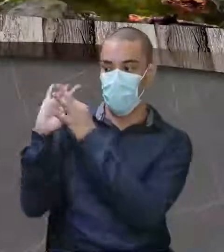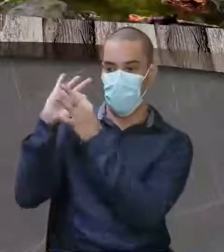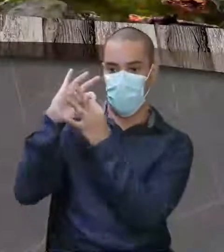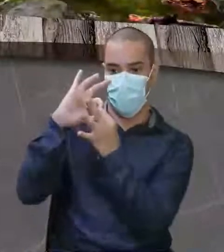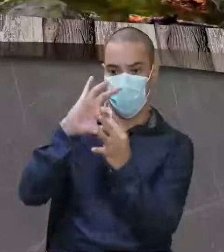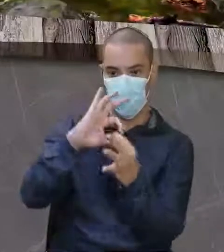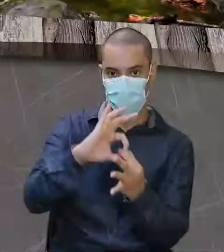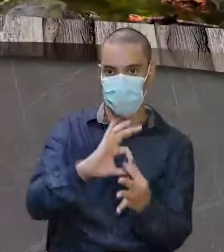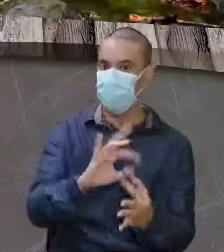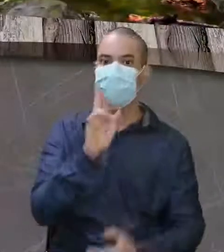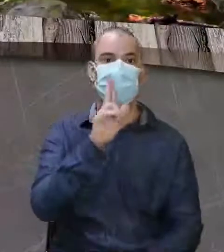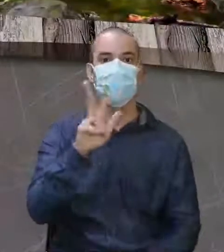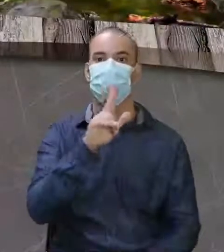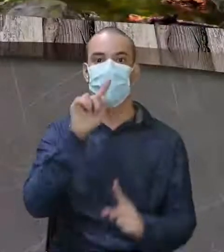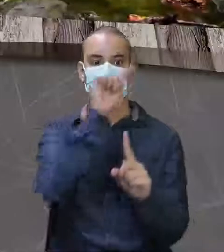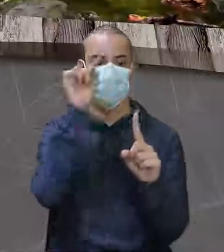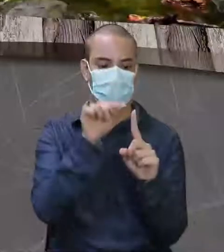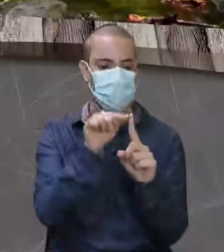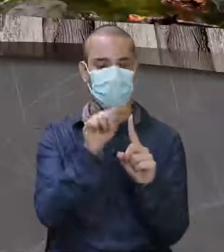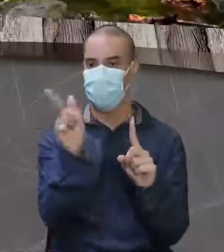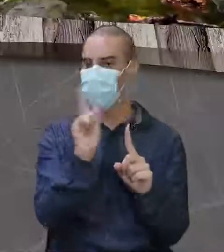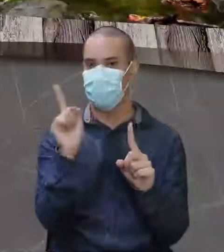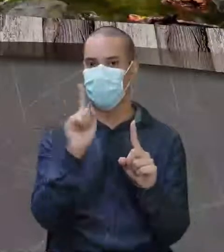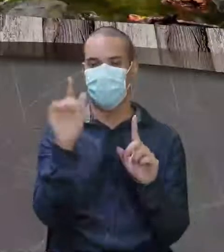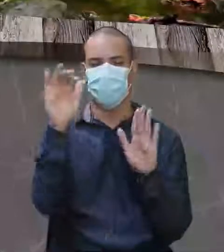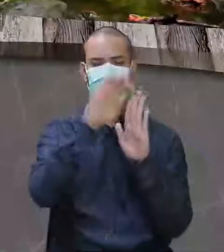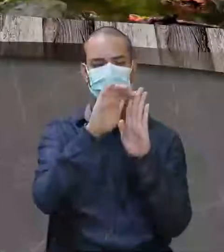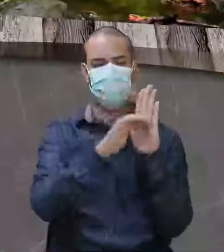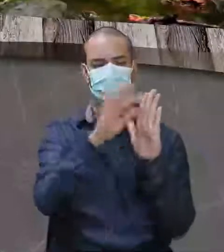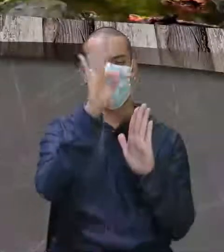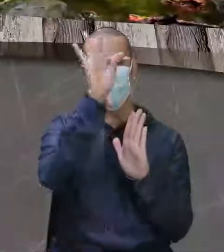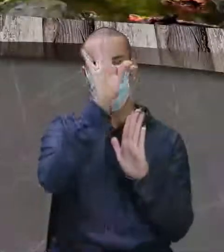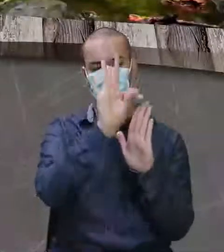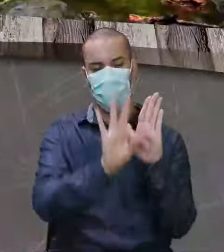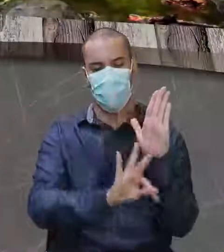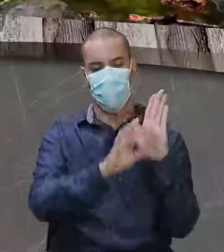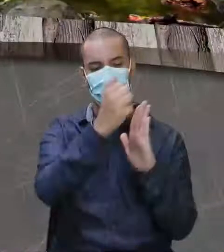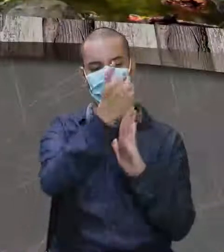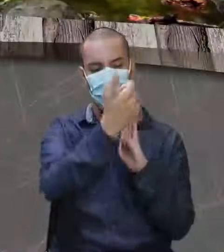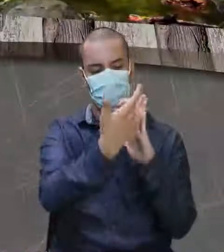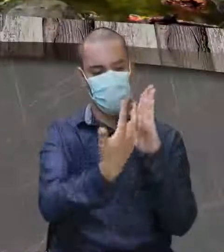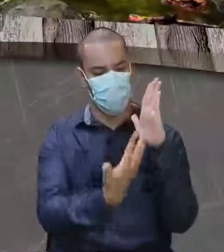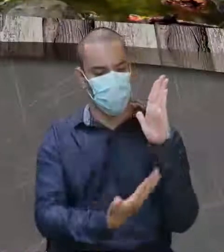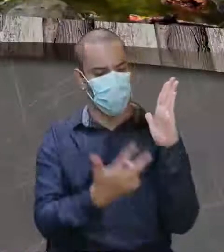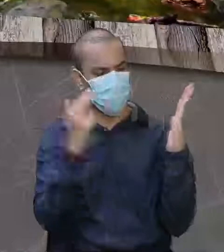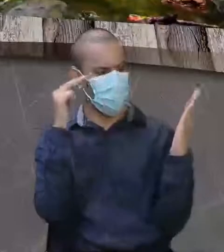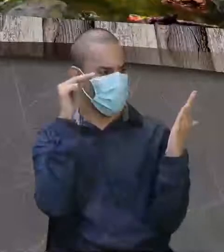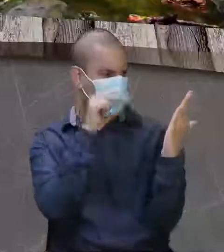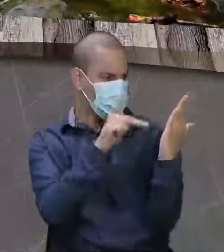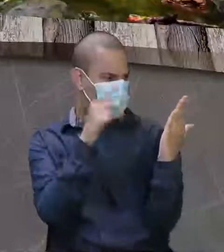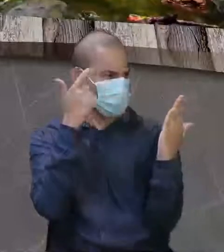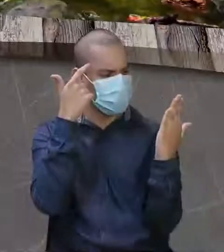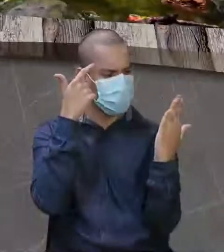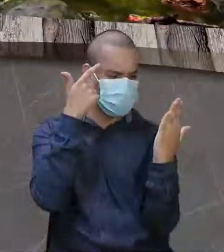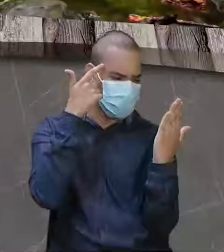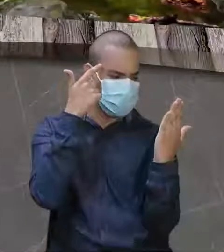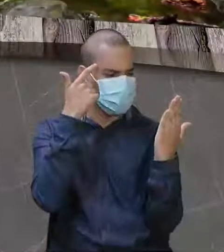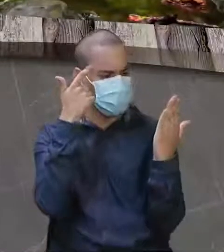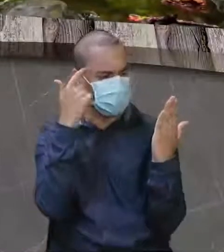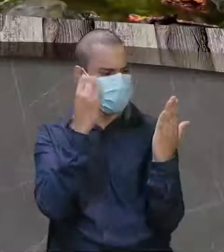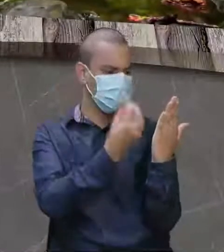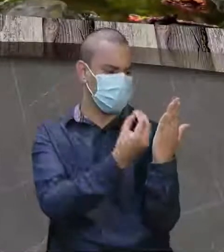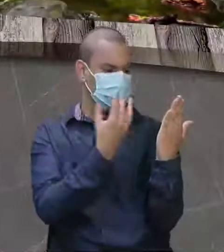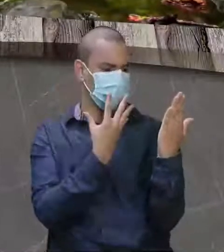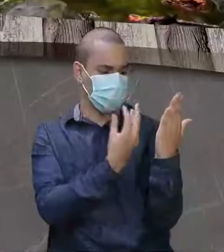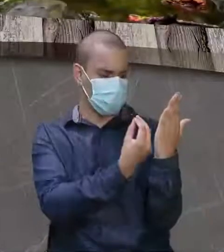contextual, ele não é objetivo nas suas perguntas. Ele te dá um textão grande e ali ele vai te